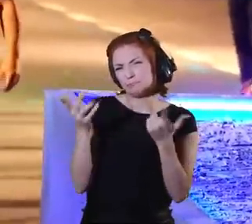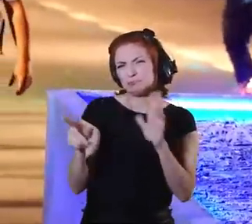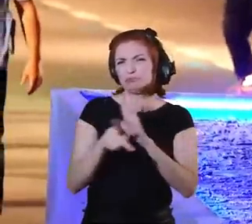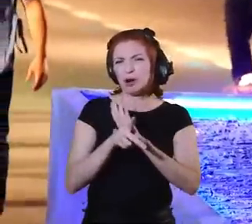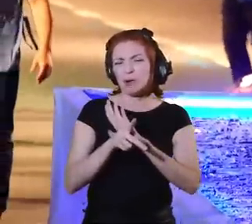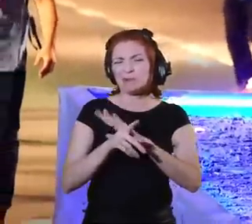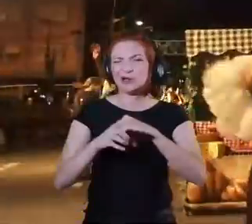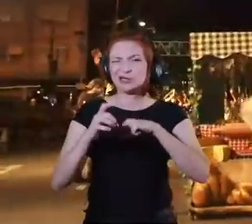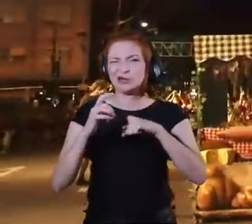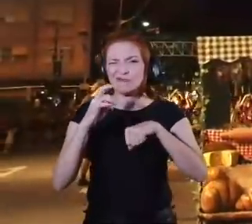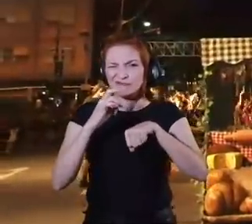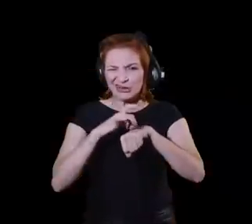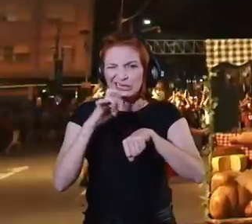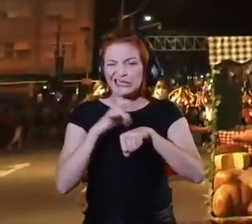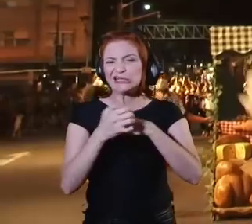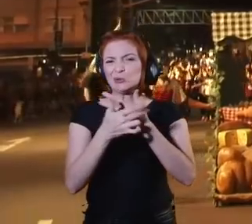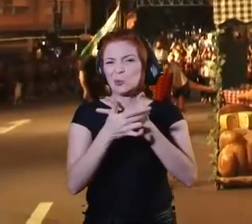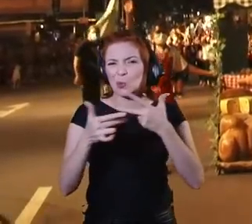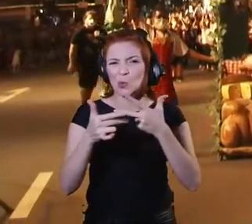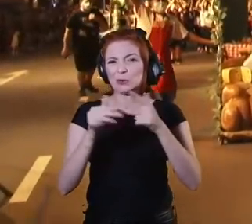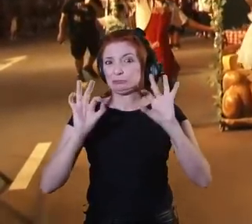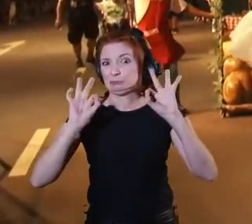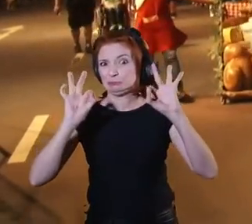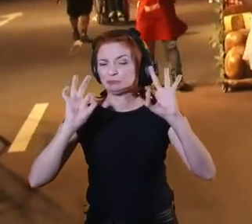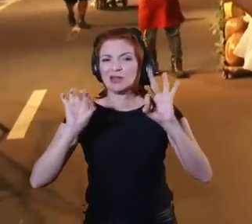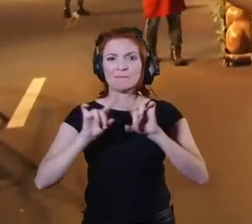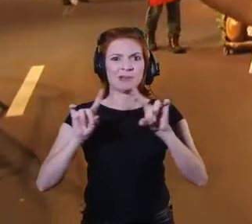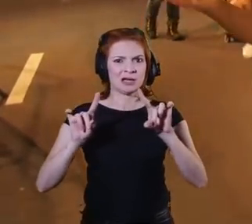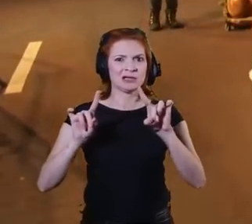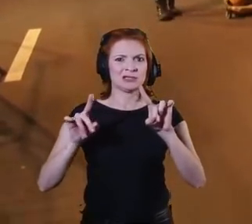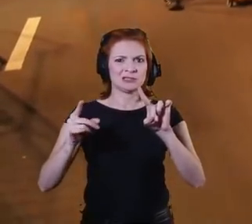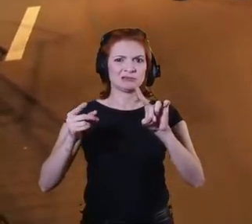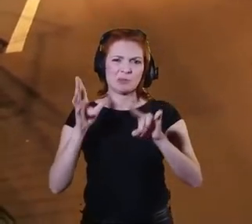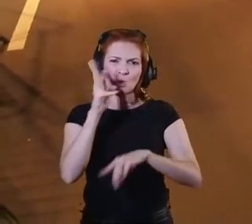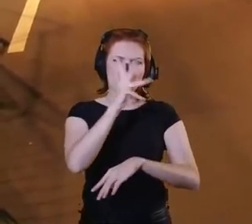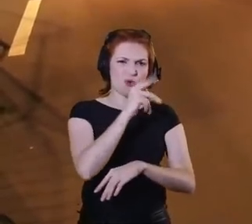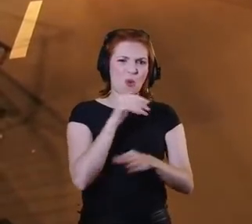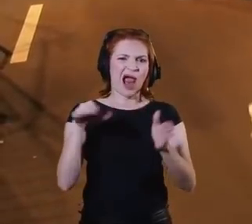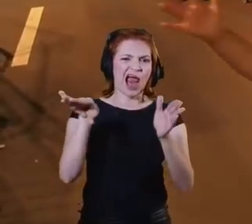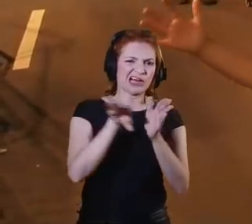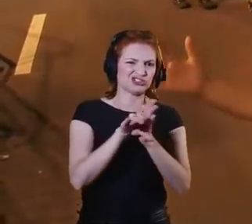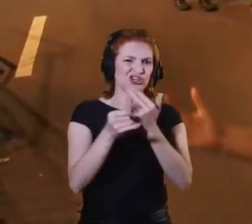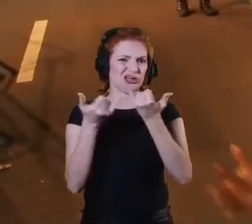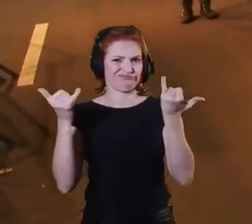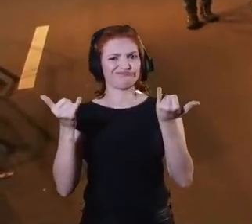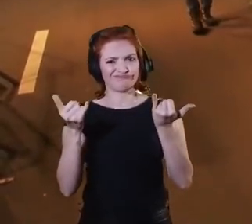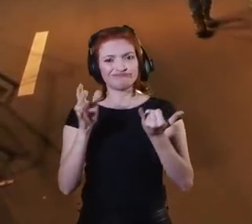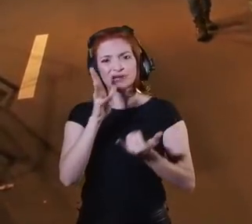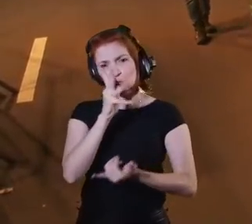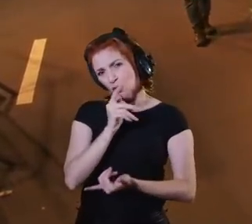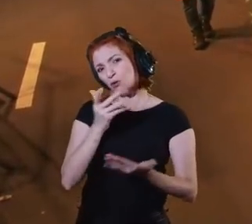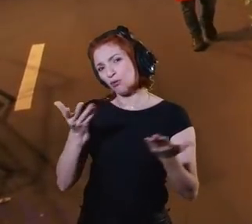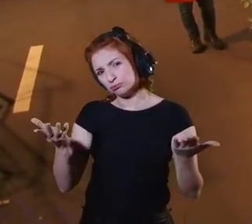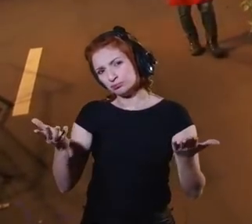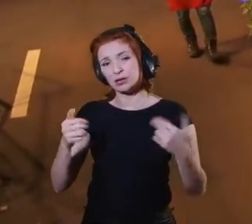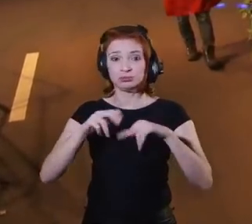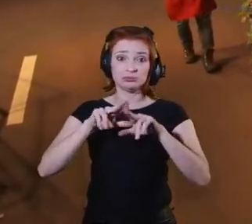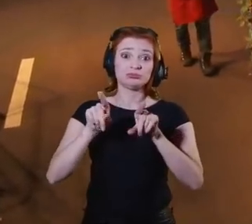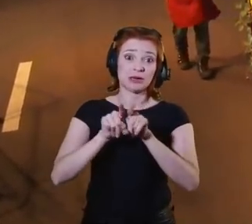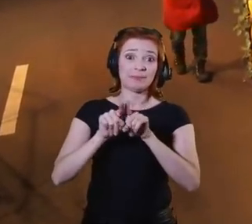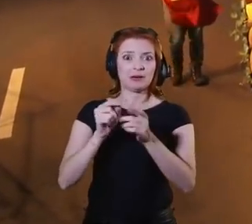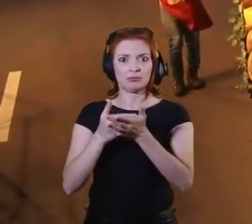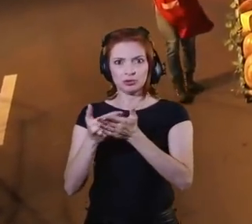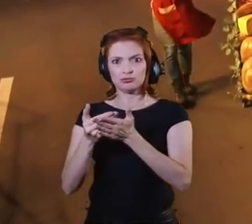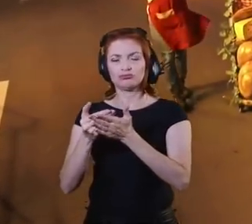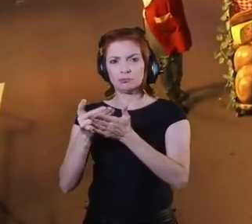já mais trabalhados, mais sofisticados. Mas foi por muito tempo até chegar a energia elétrica, o lampião. E se desenvolveram muitas fábricas